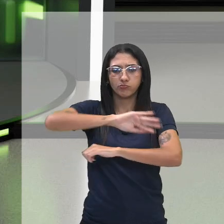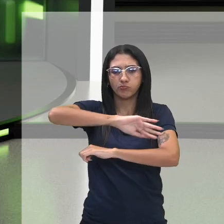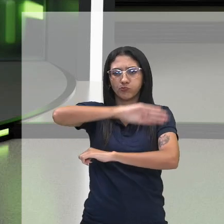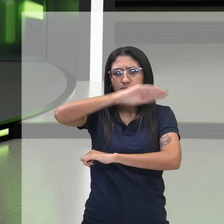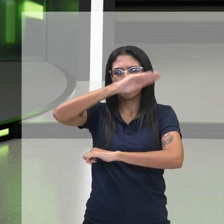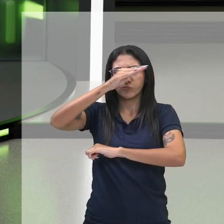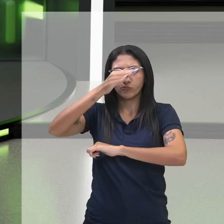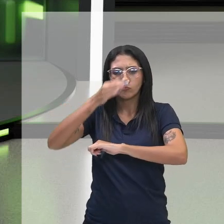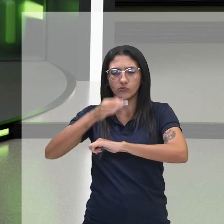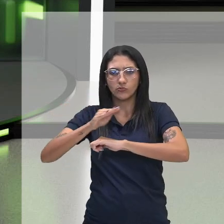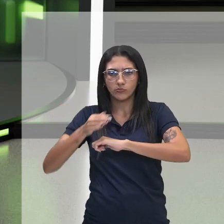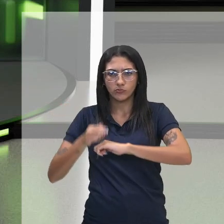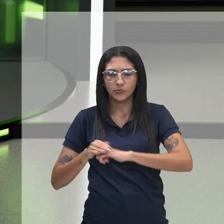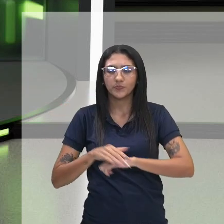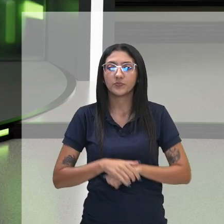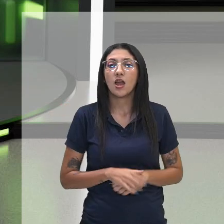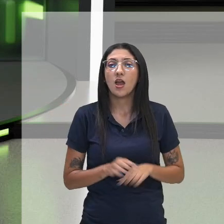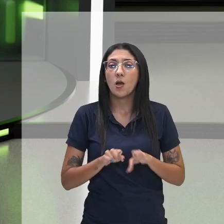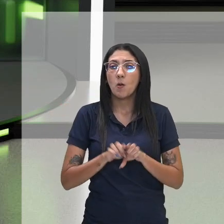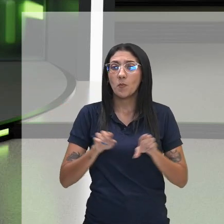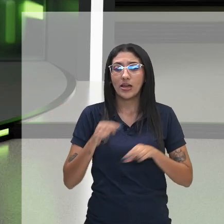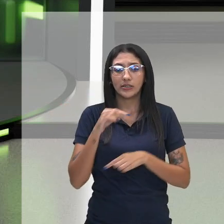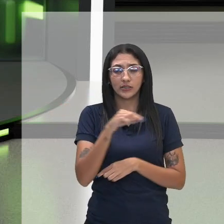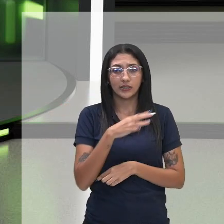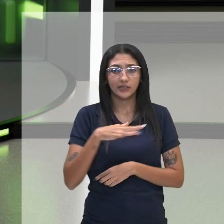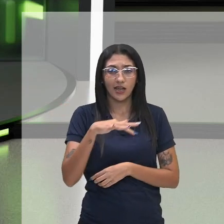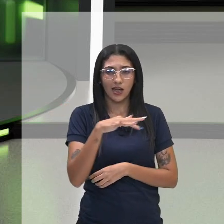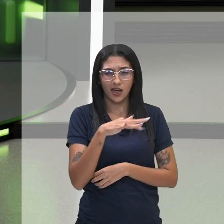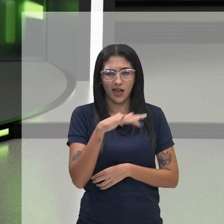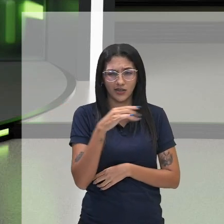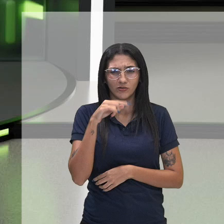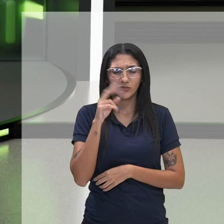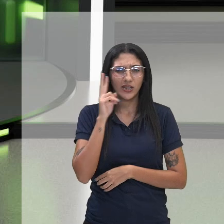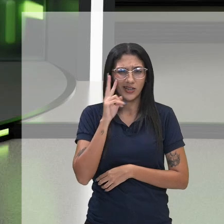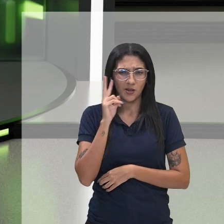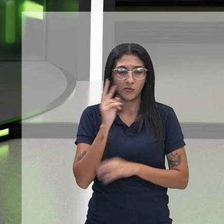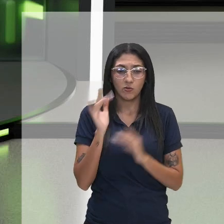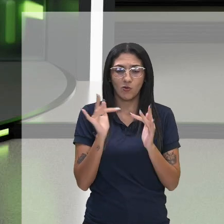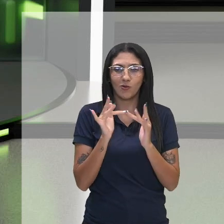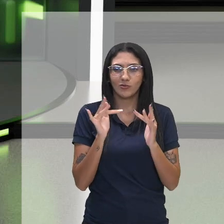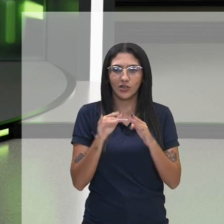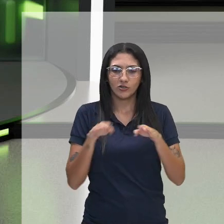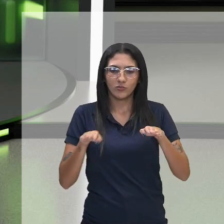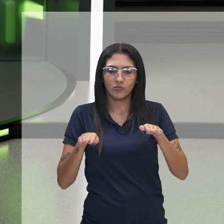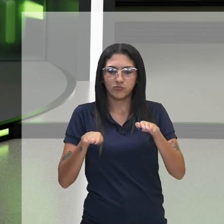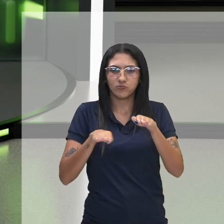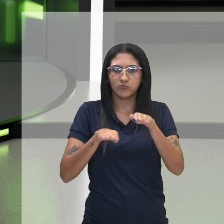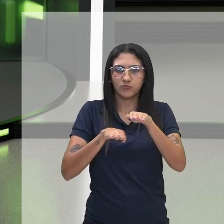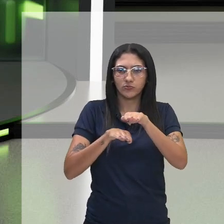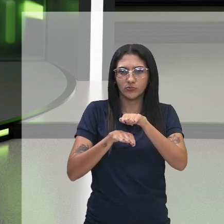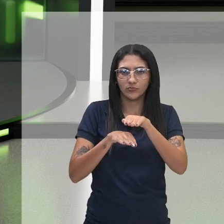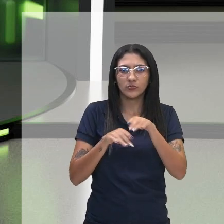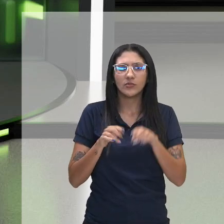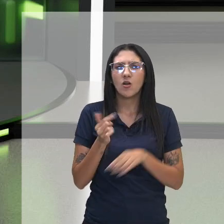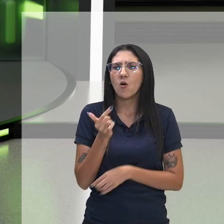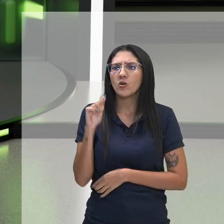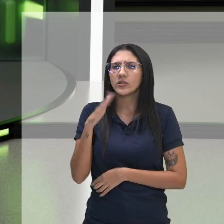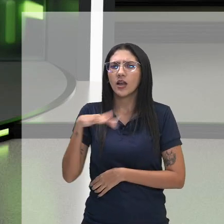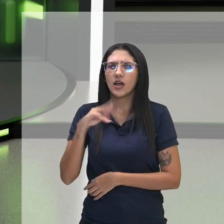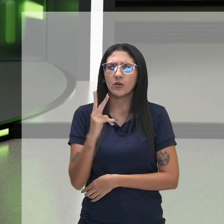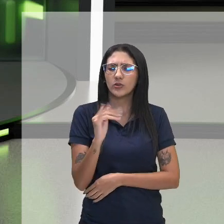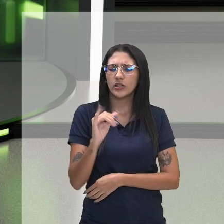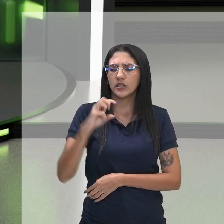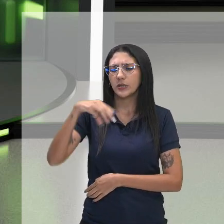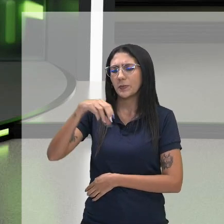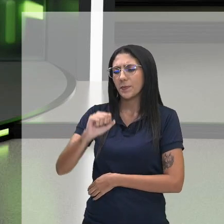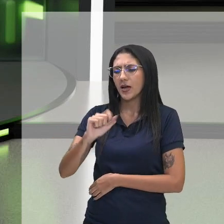No caso dos Cordilheira dos Andes, é uma placa continental com uma placa oceânica. No caso do Himalaia, né? Se